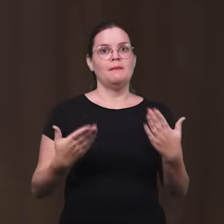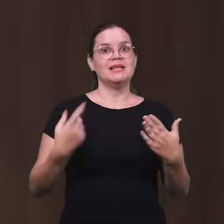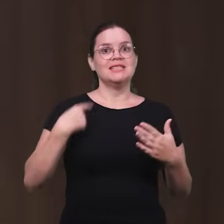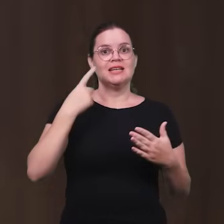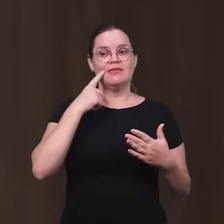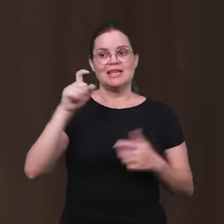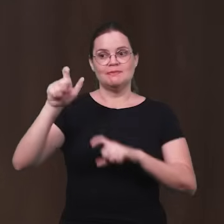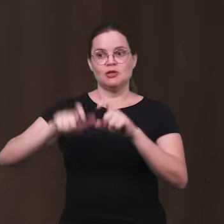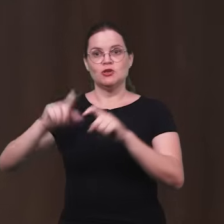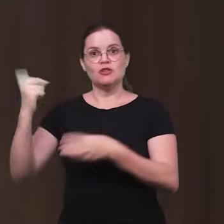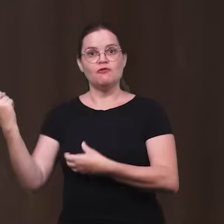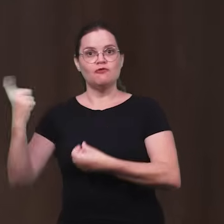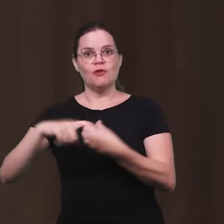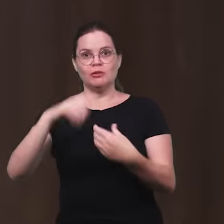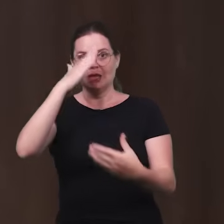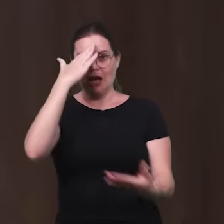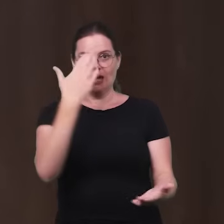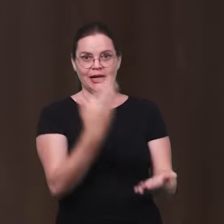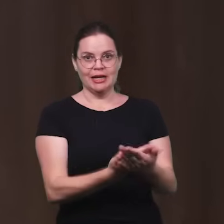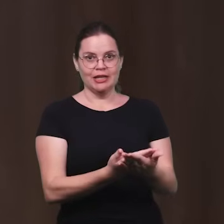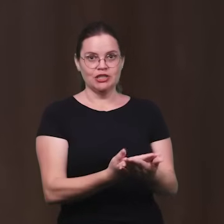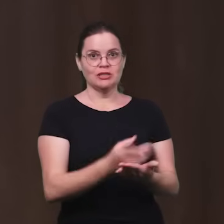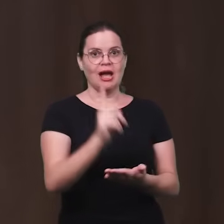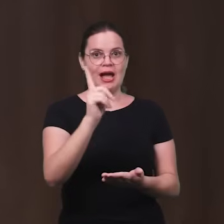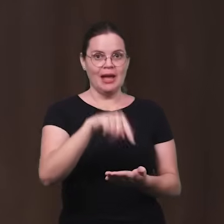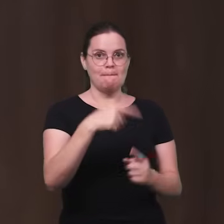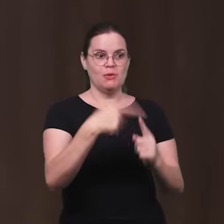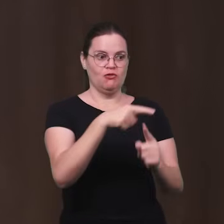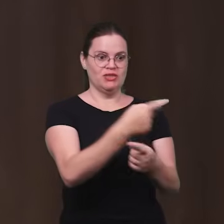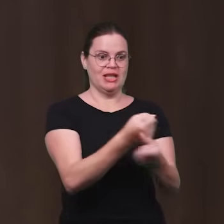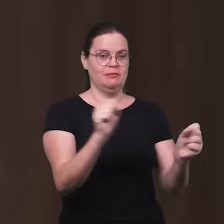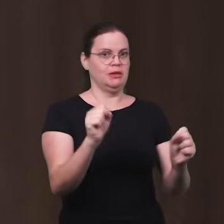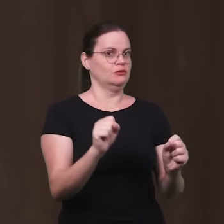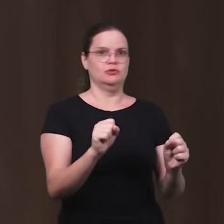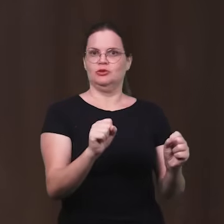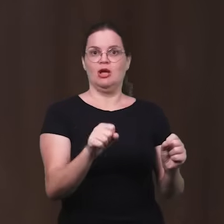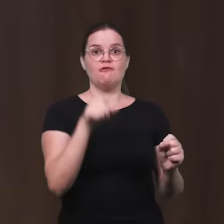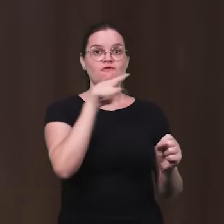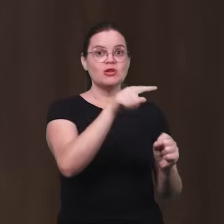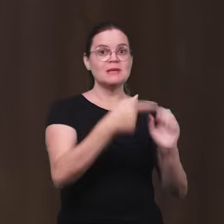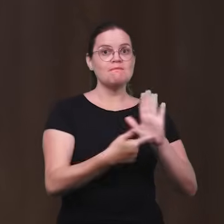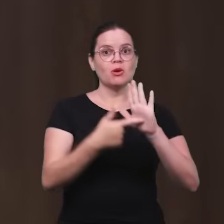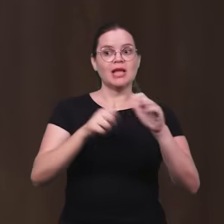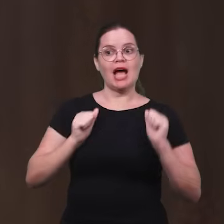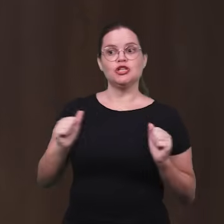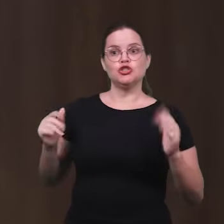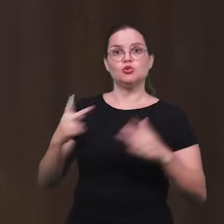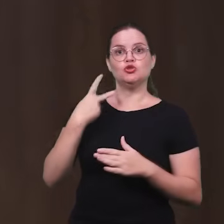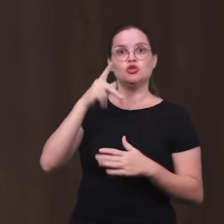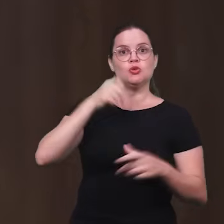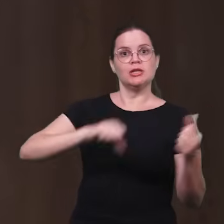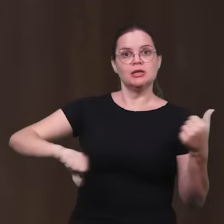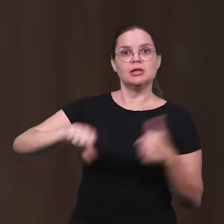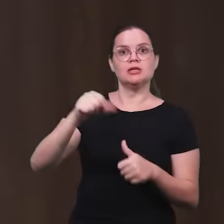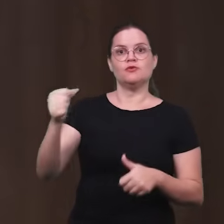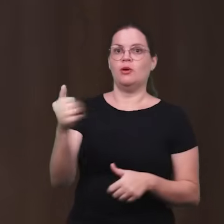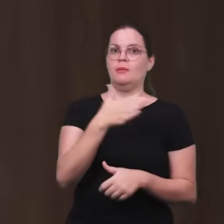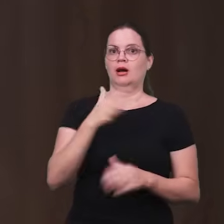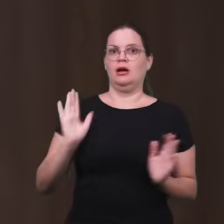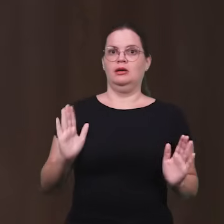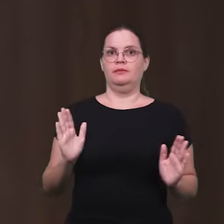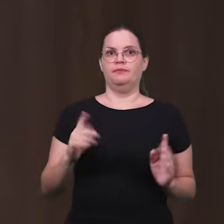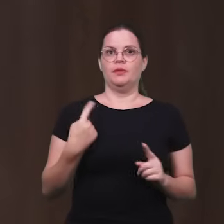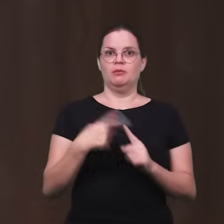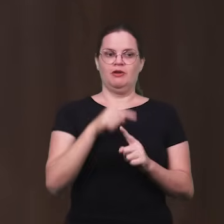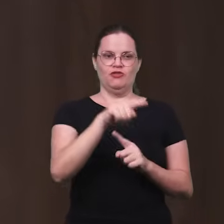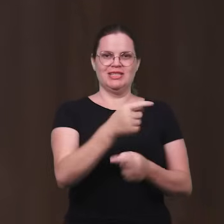libertação. Exato. Vem com as atitudes, vem com mudança, vem com a transformação. Você não pode ser